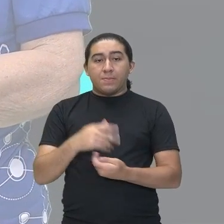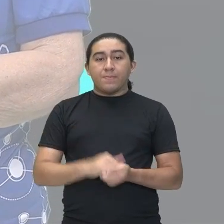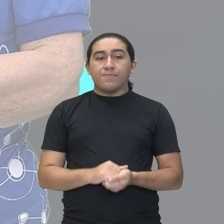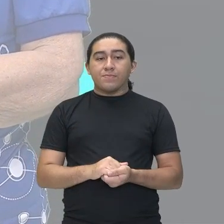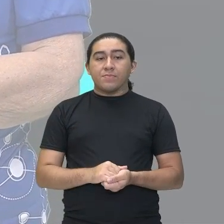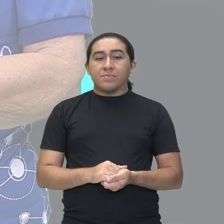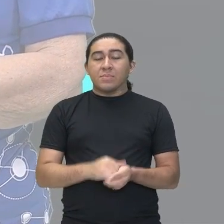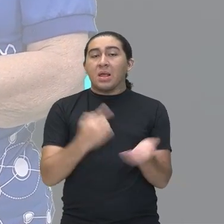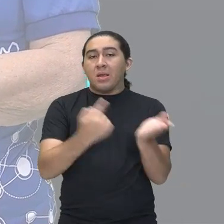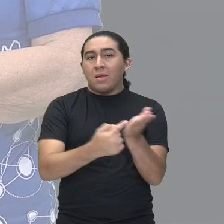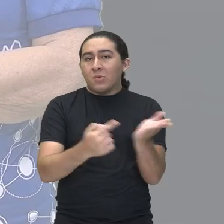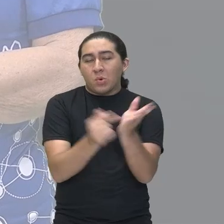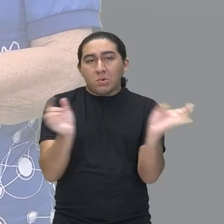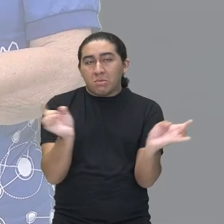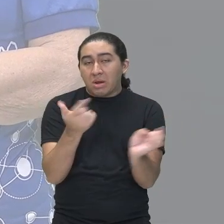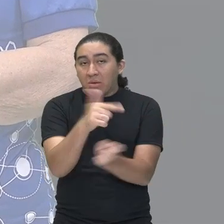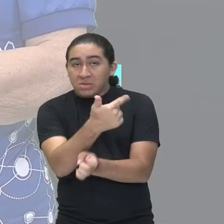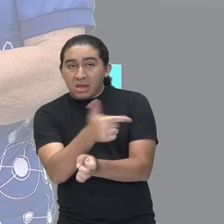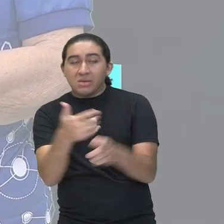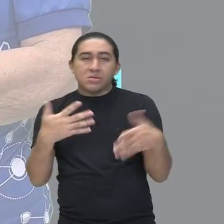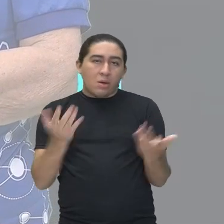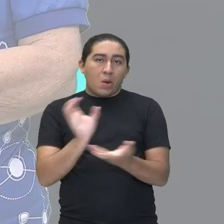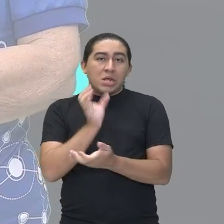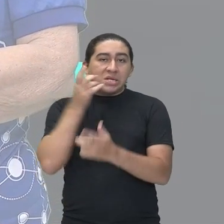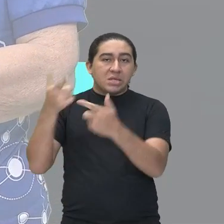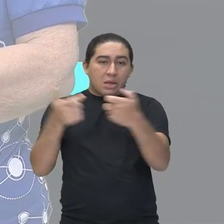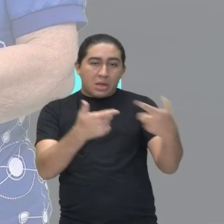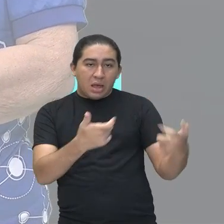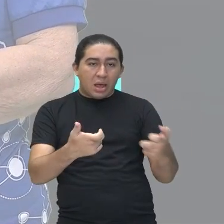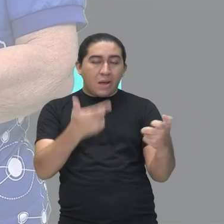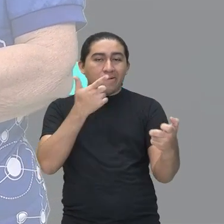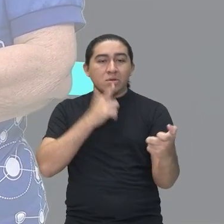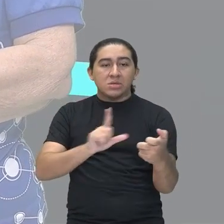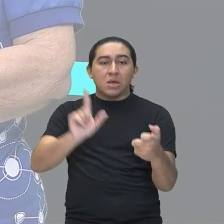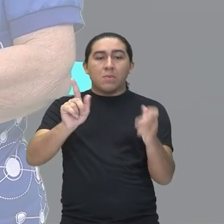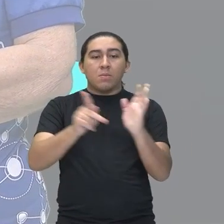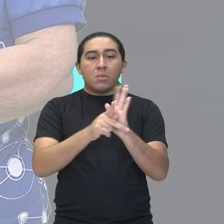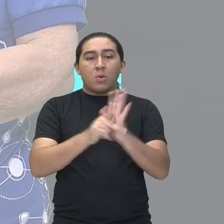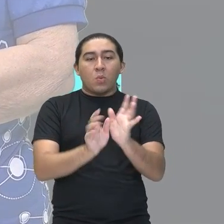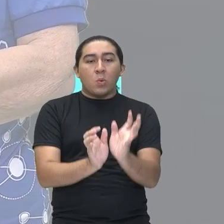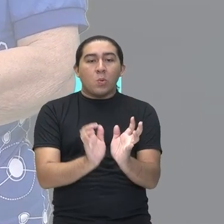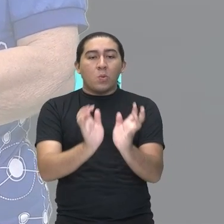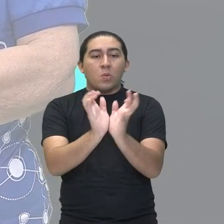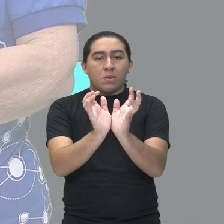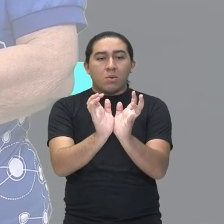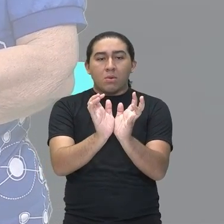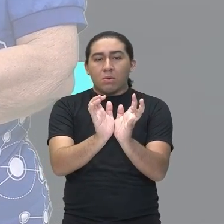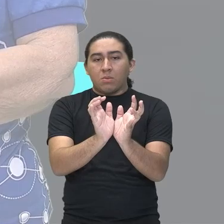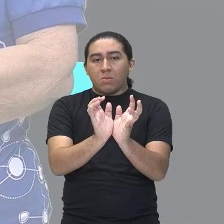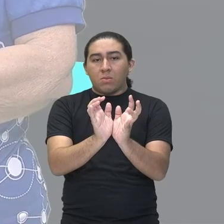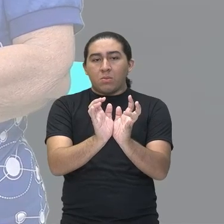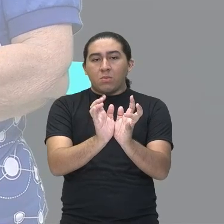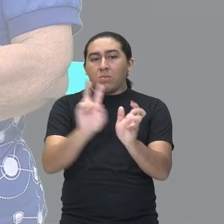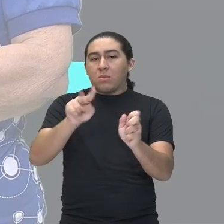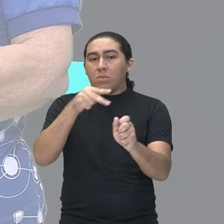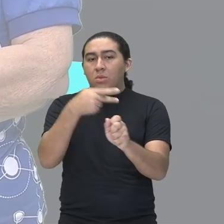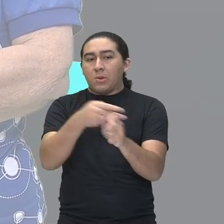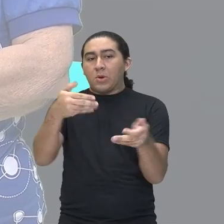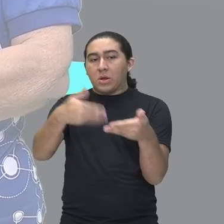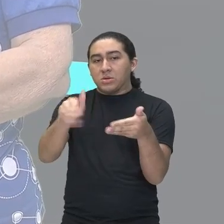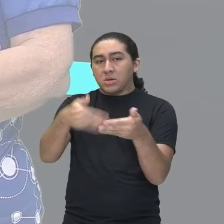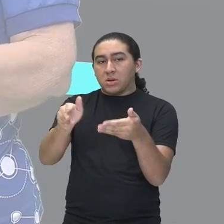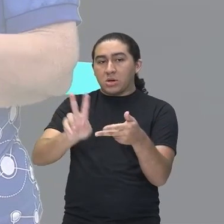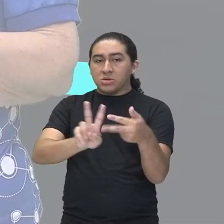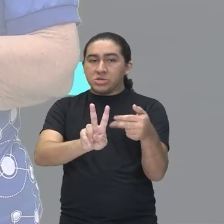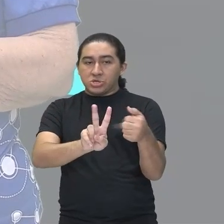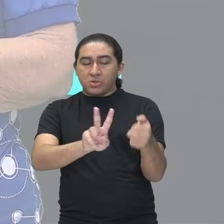acordo, acontece a luta, da qual saem vitoriosas as tropas, seguida pela retirada dos